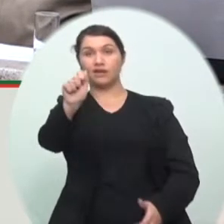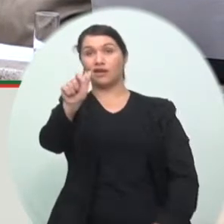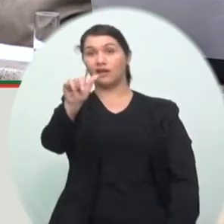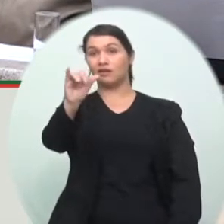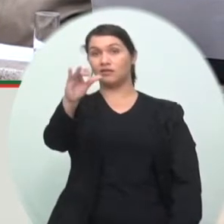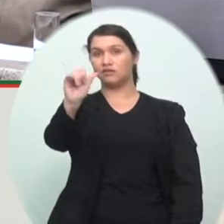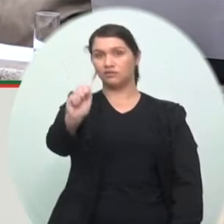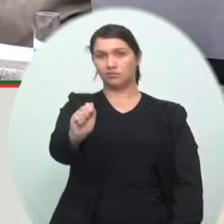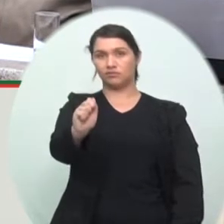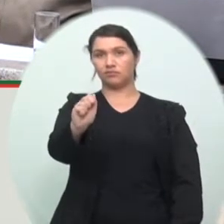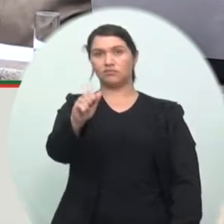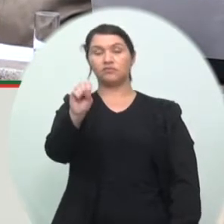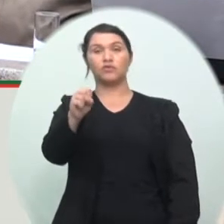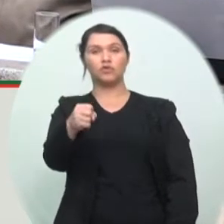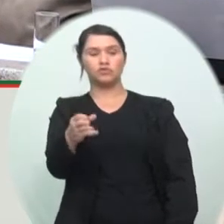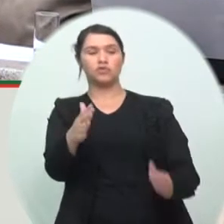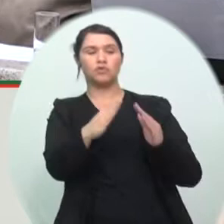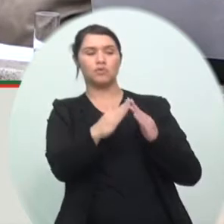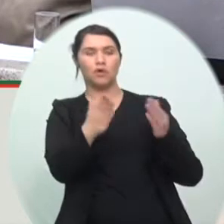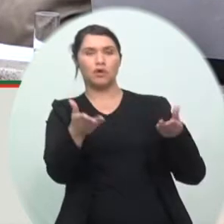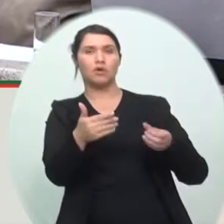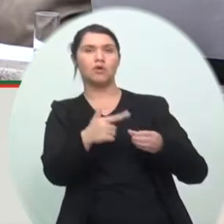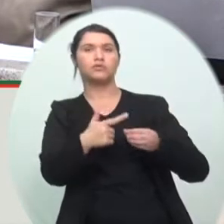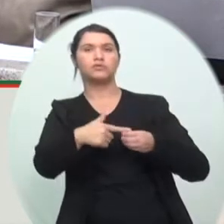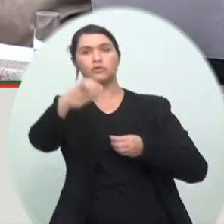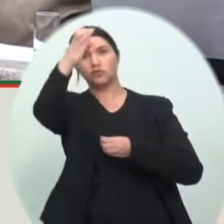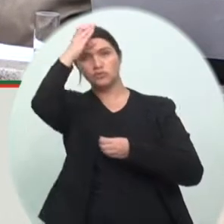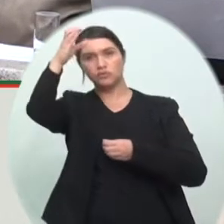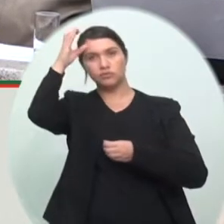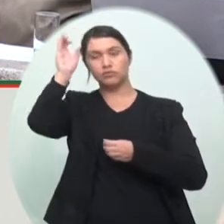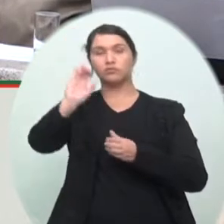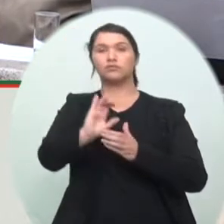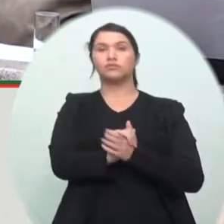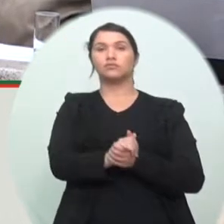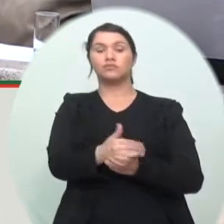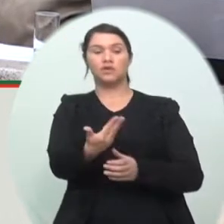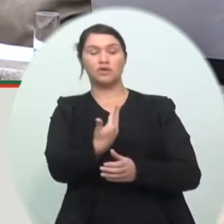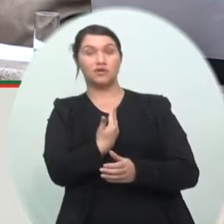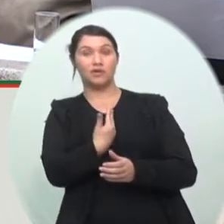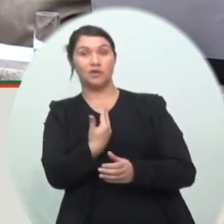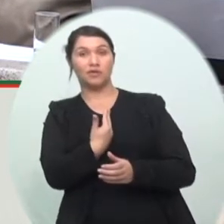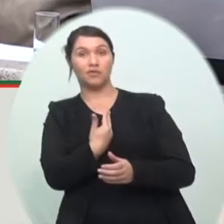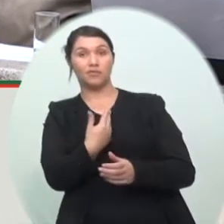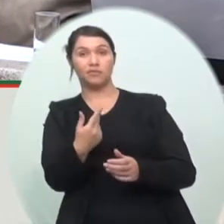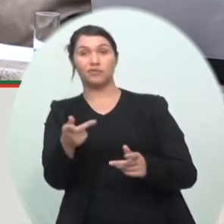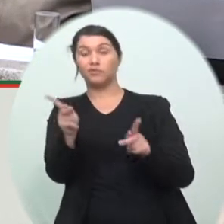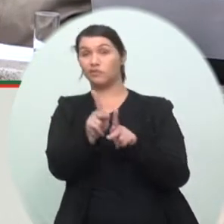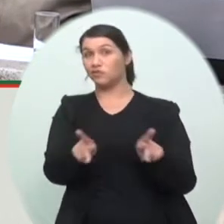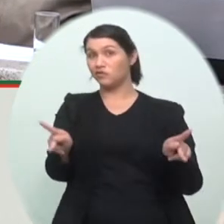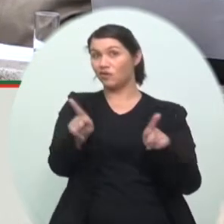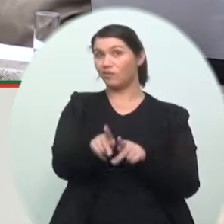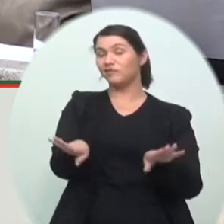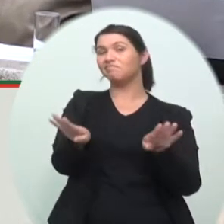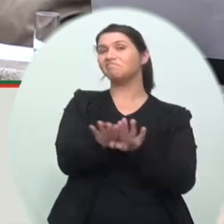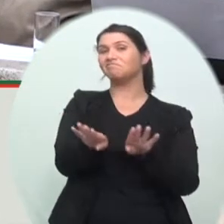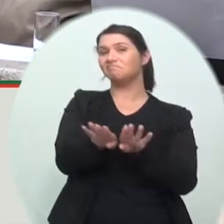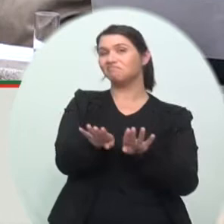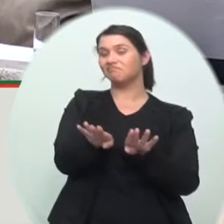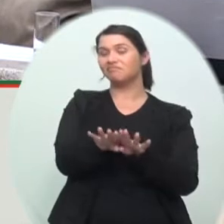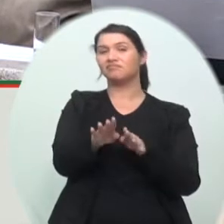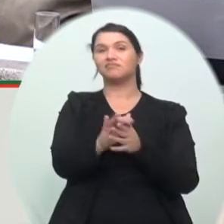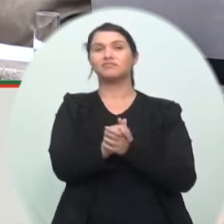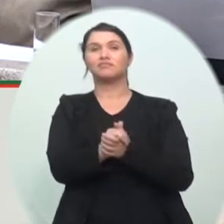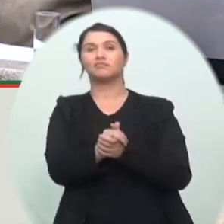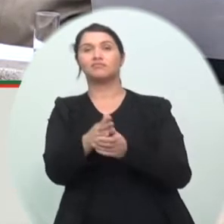É cidadão honorário de Criciúma, possuidor do título honorífico de amigo do choque, integrante do Gabinete de Gestão